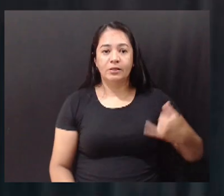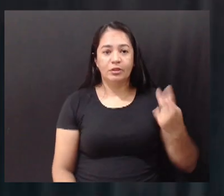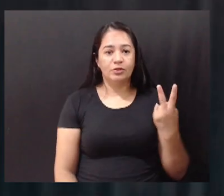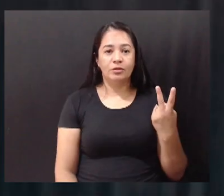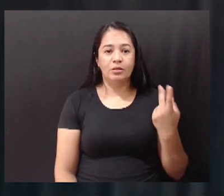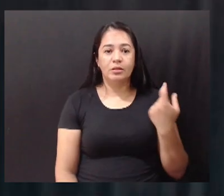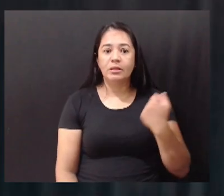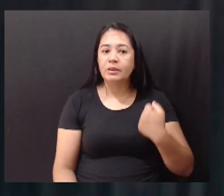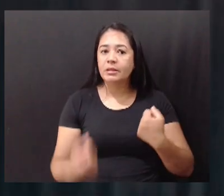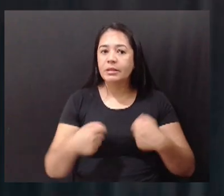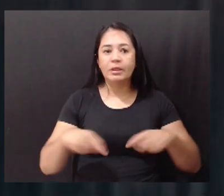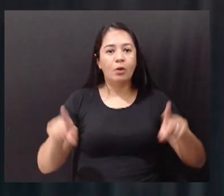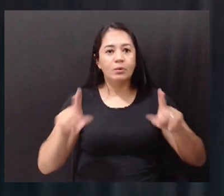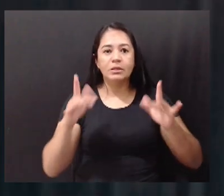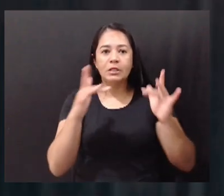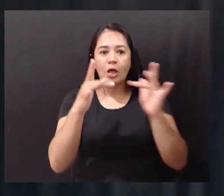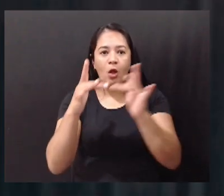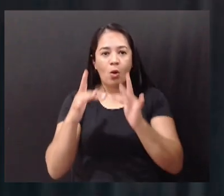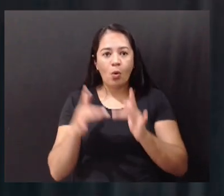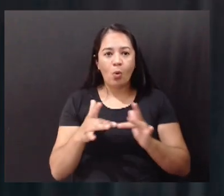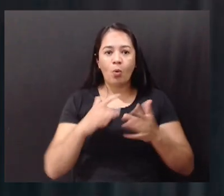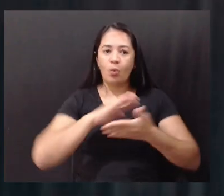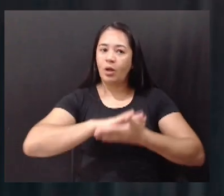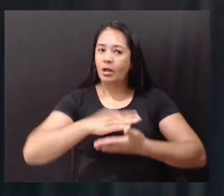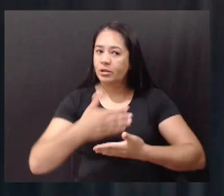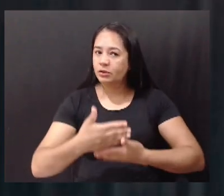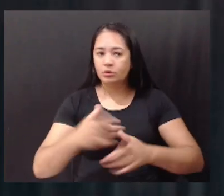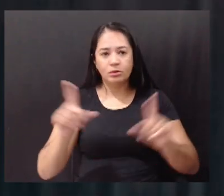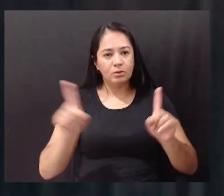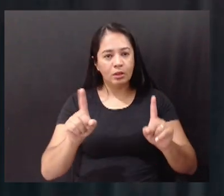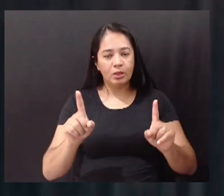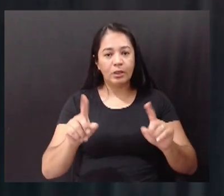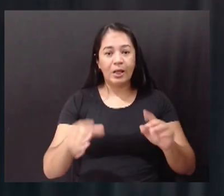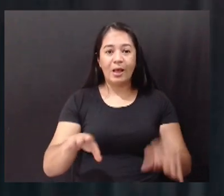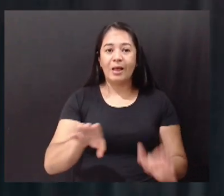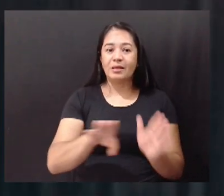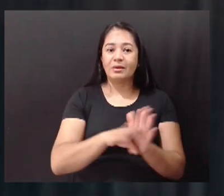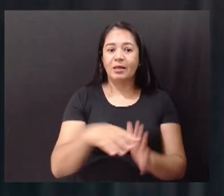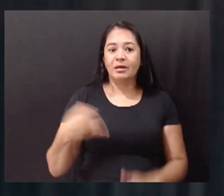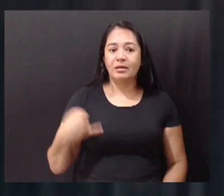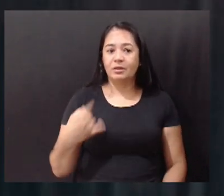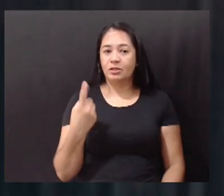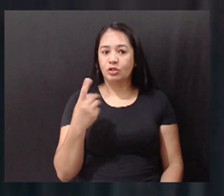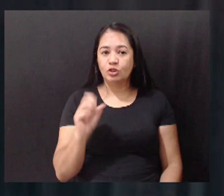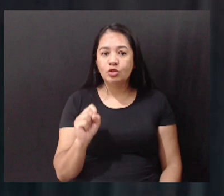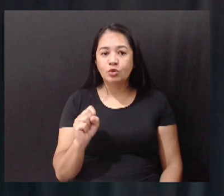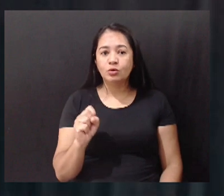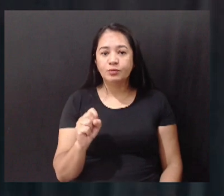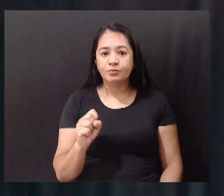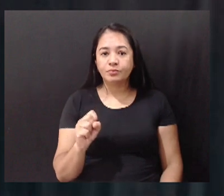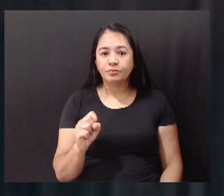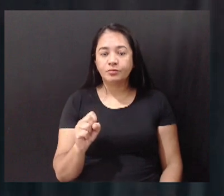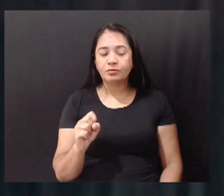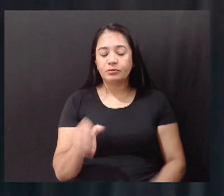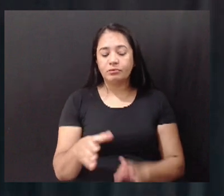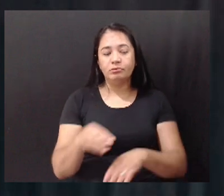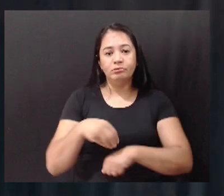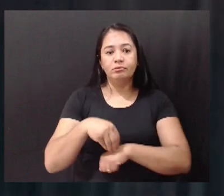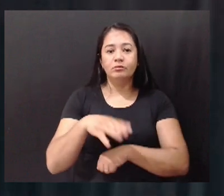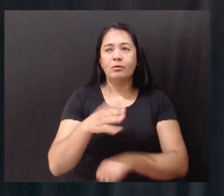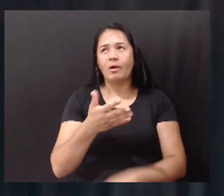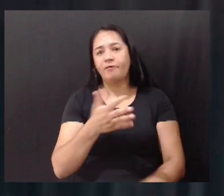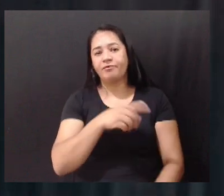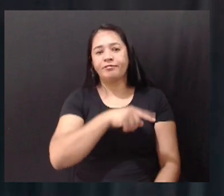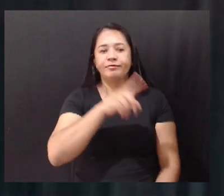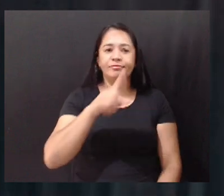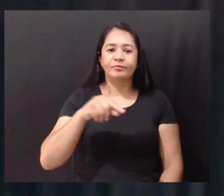nenhum contato com telas, né? E até os 18 anos, as recomendações variam um pouco entre